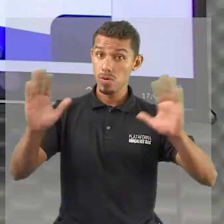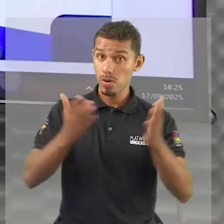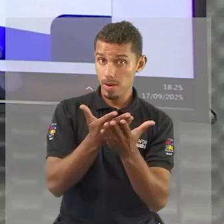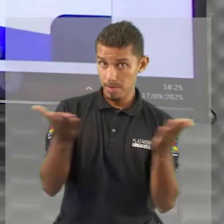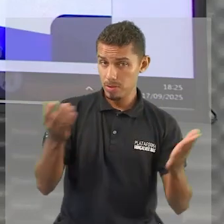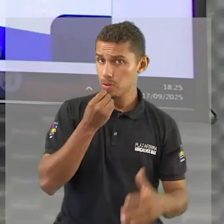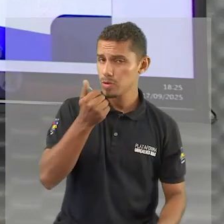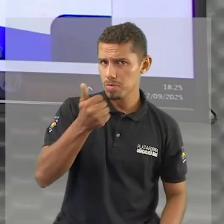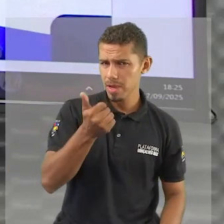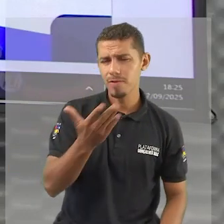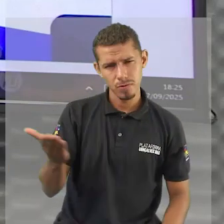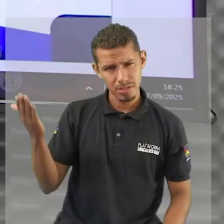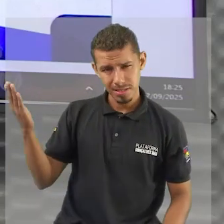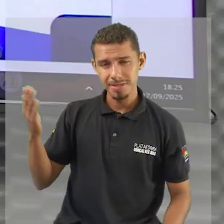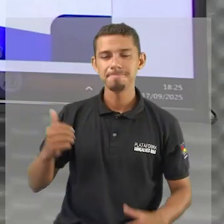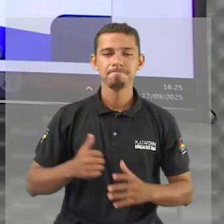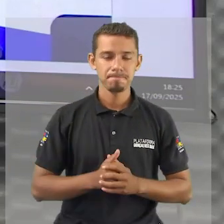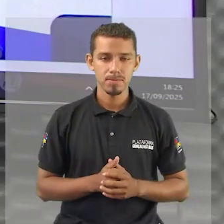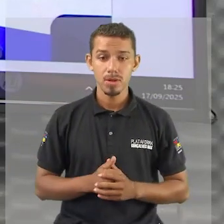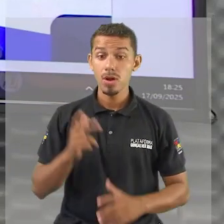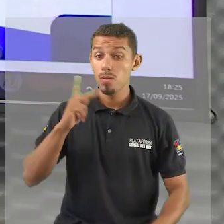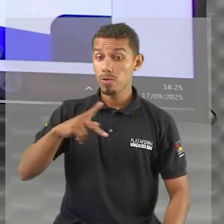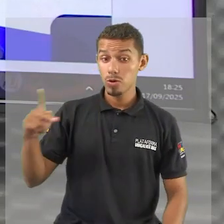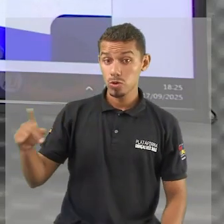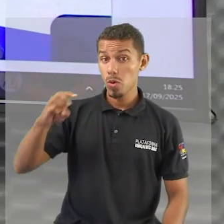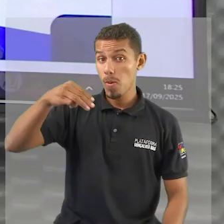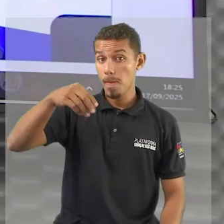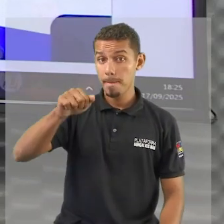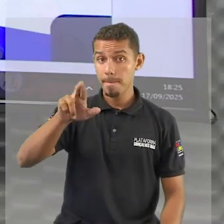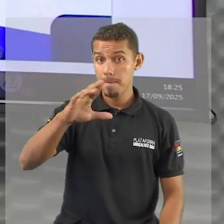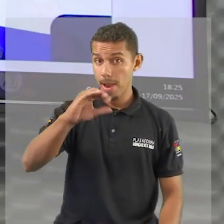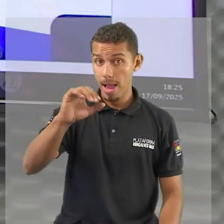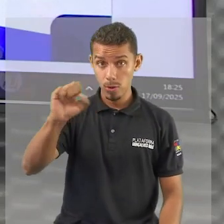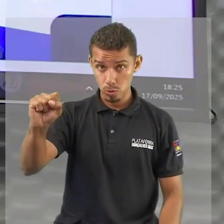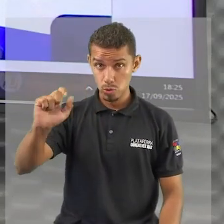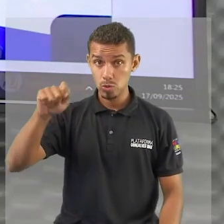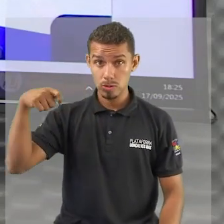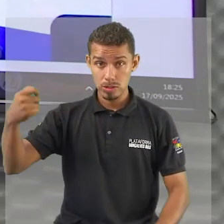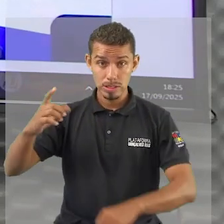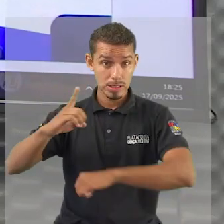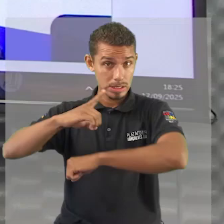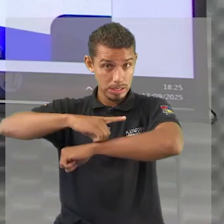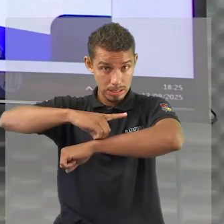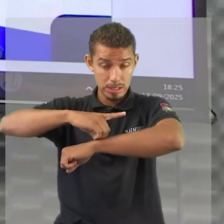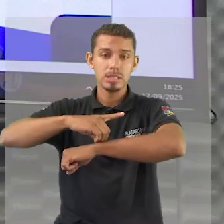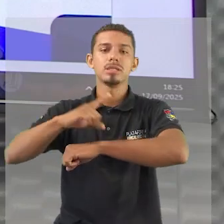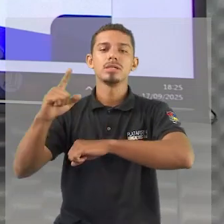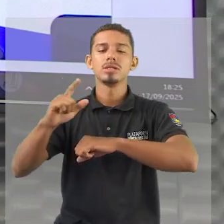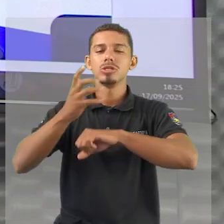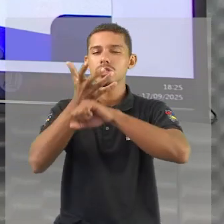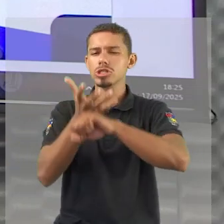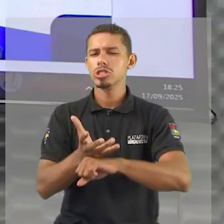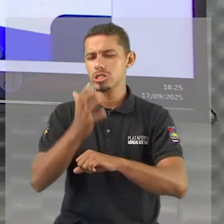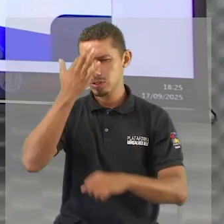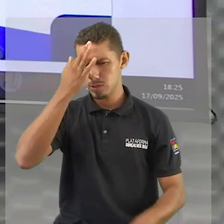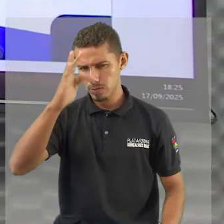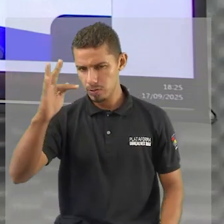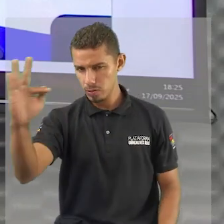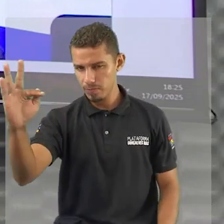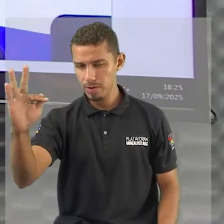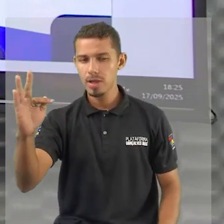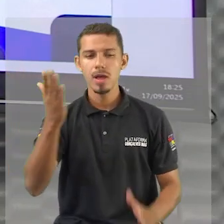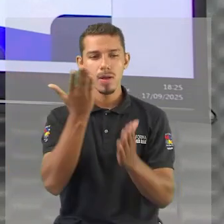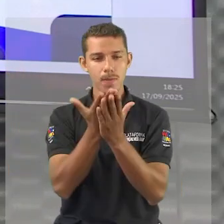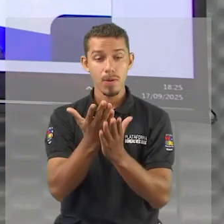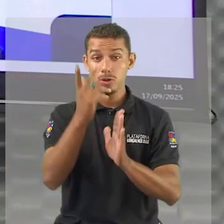Olá pessoal, tudo bem com vocês? Professor Marcos Daniel de Filosofia, mais uma vez com vocês aqui nas nossas aulas do nosso projeto Estuda